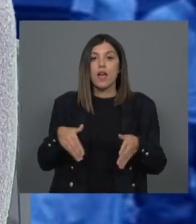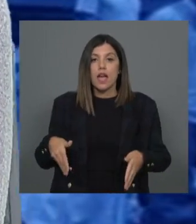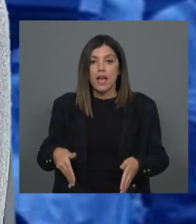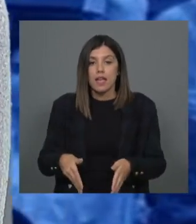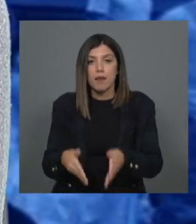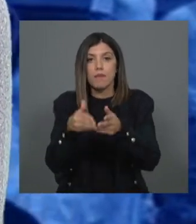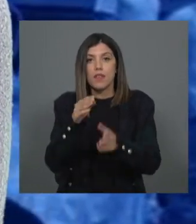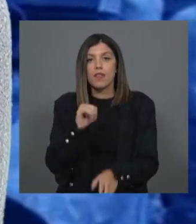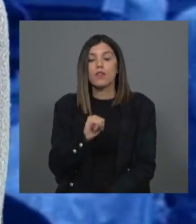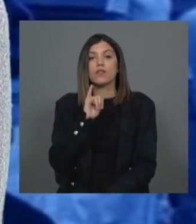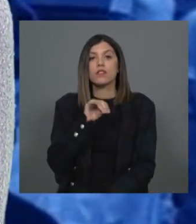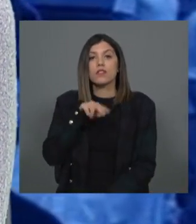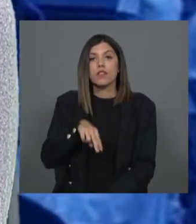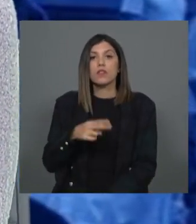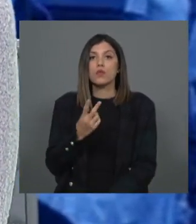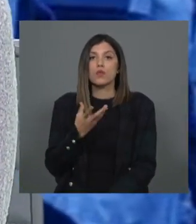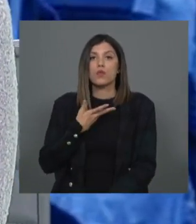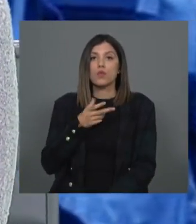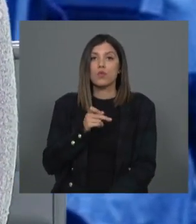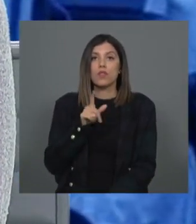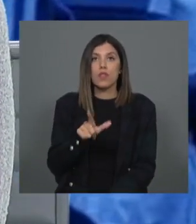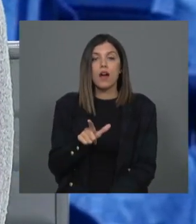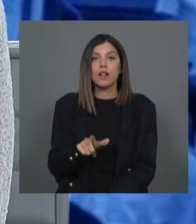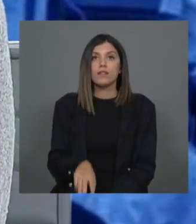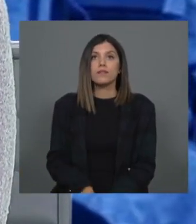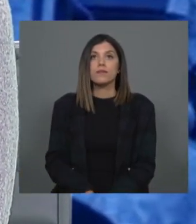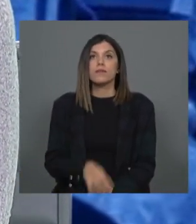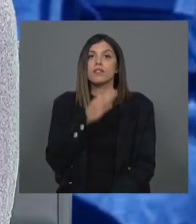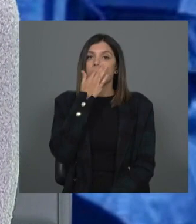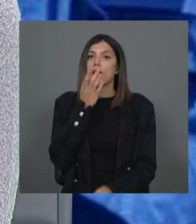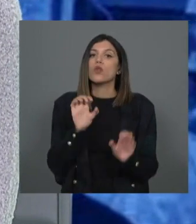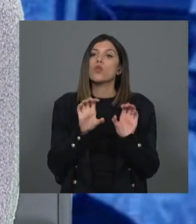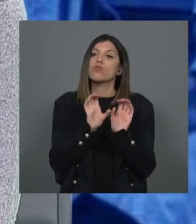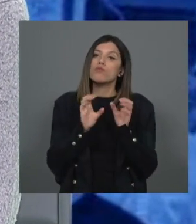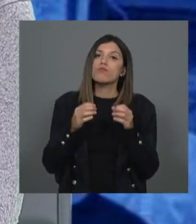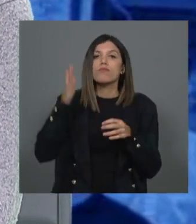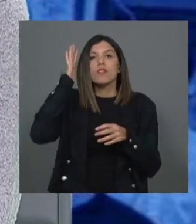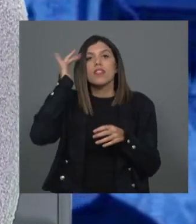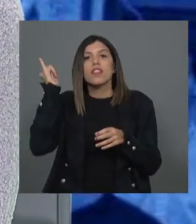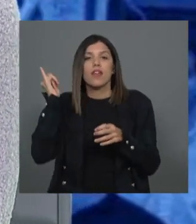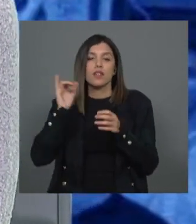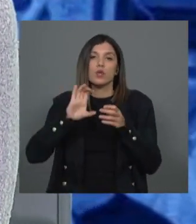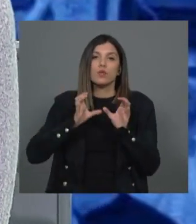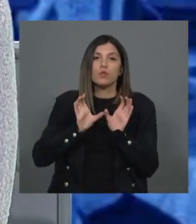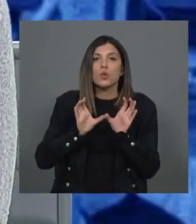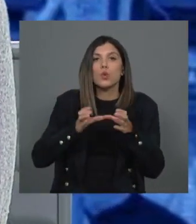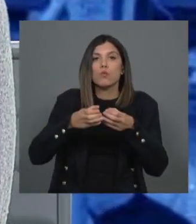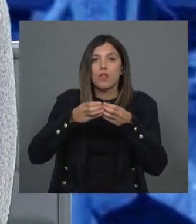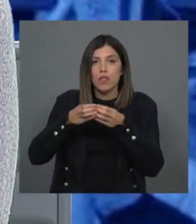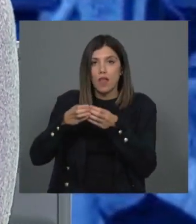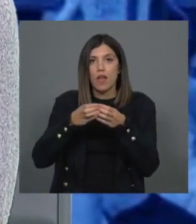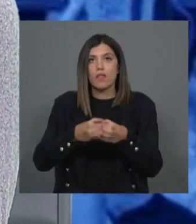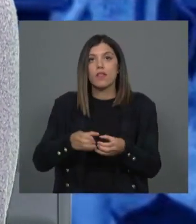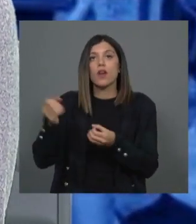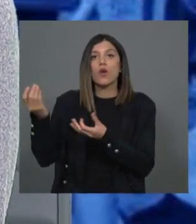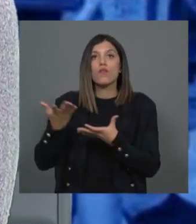discernimento comunitário. E aí convidámos o Padre José Frazão Correia, que é o diretor da revista Brutéria e é jesuíta, e com